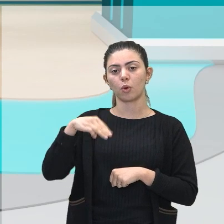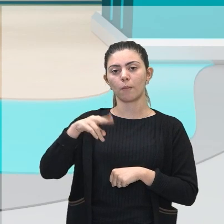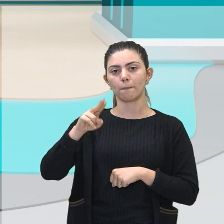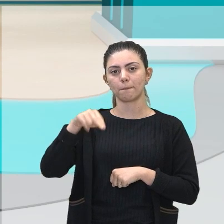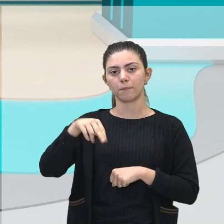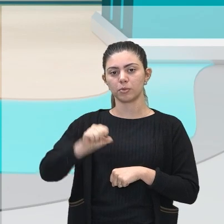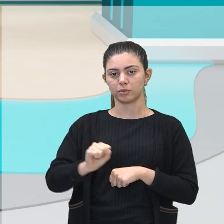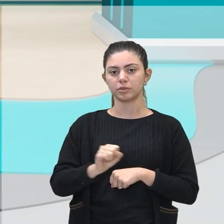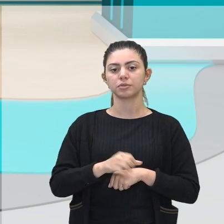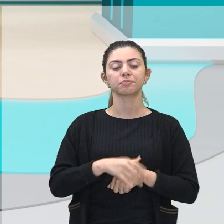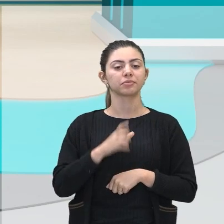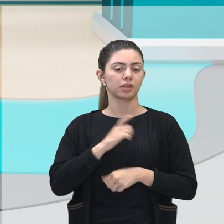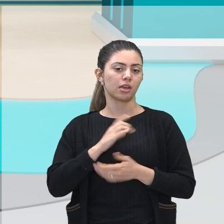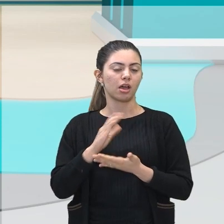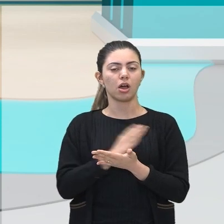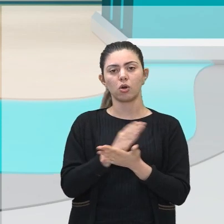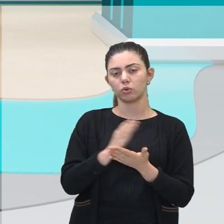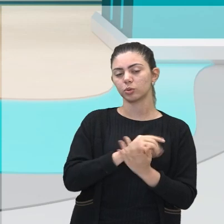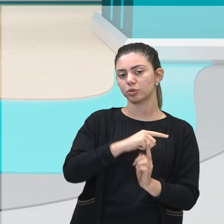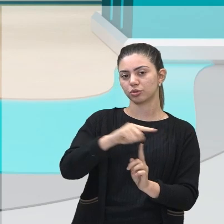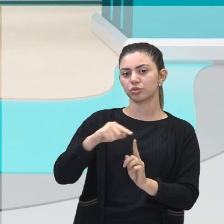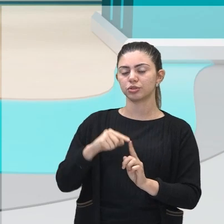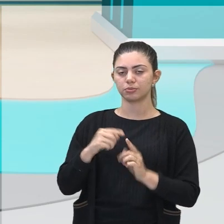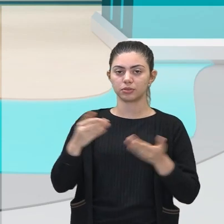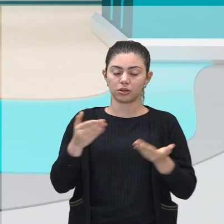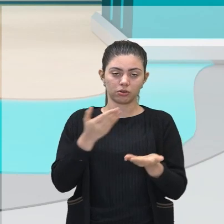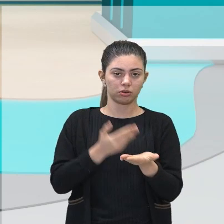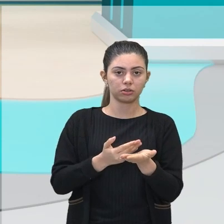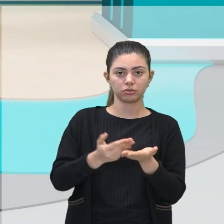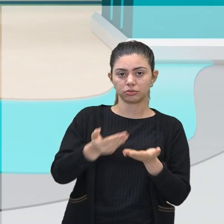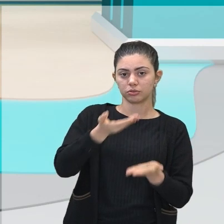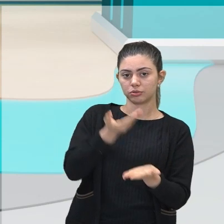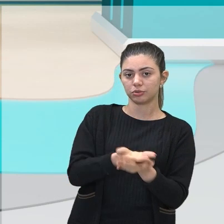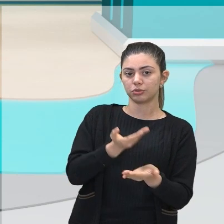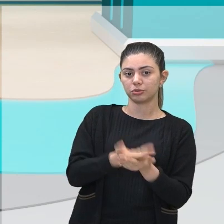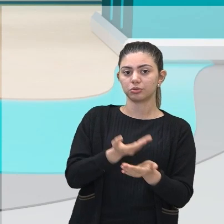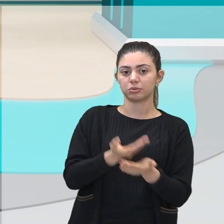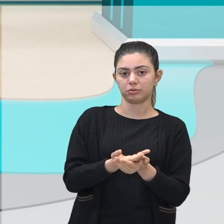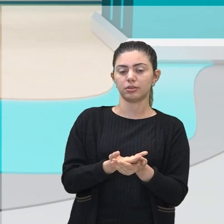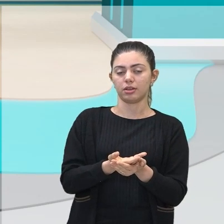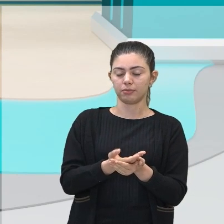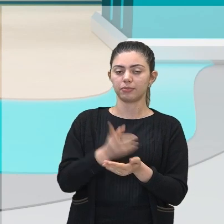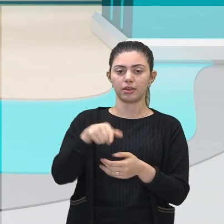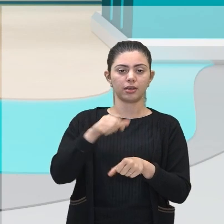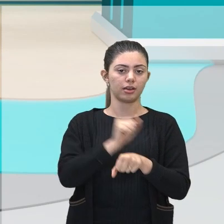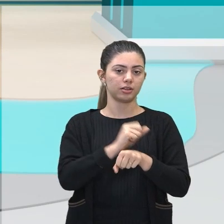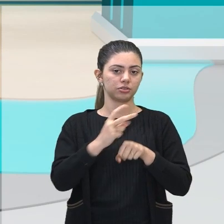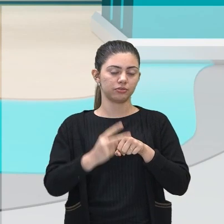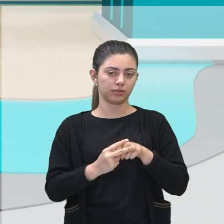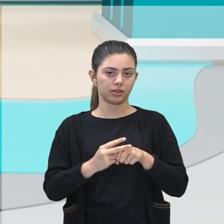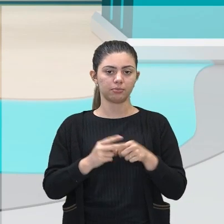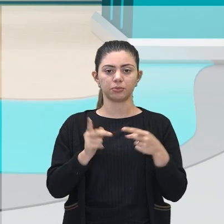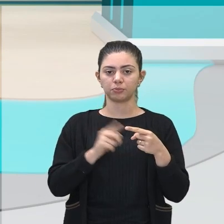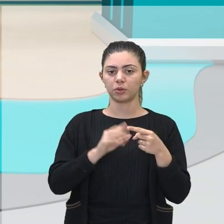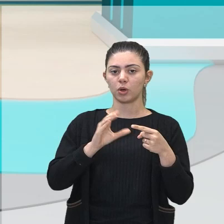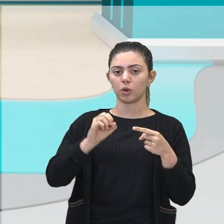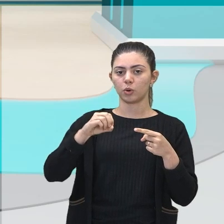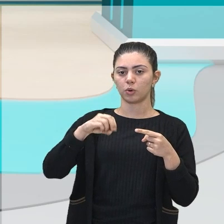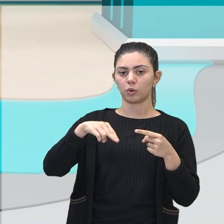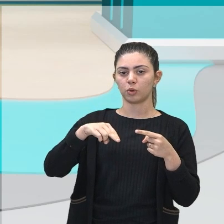de advérbios e para começar a aula nós vamos falar sobre os advérbios comuns, seguindo essa lógica